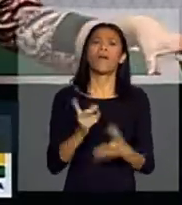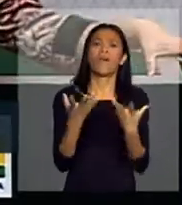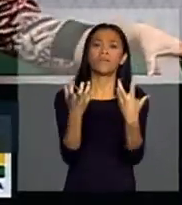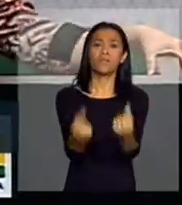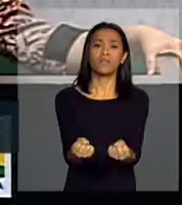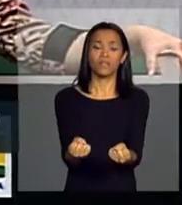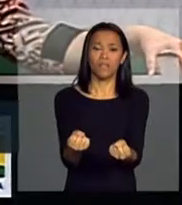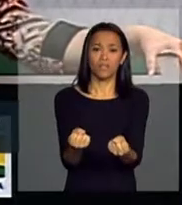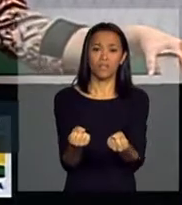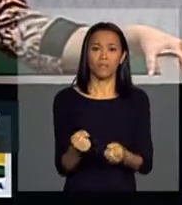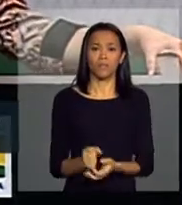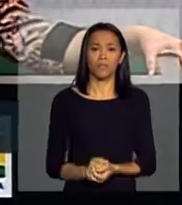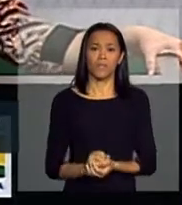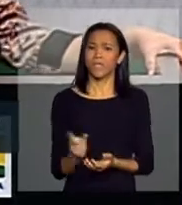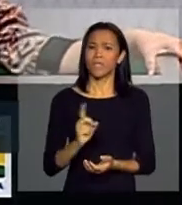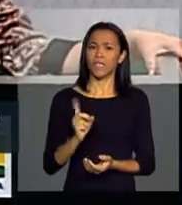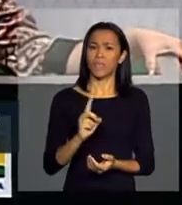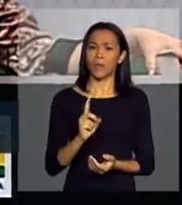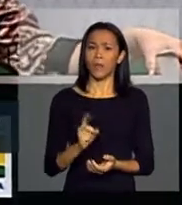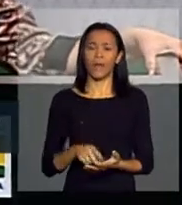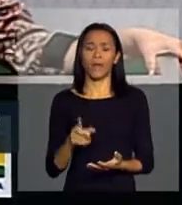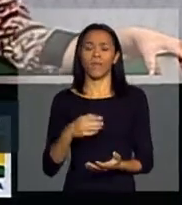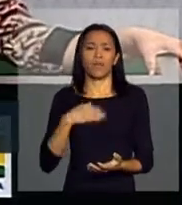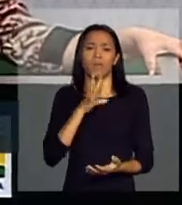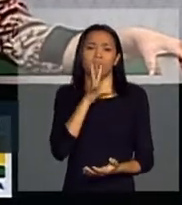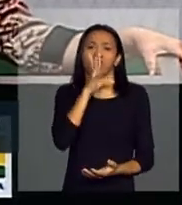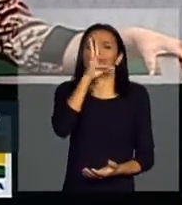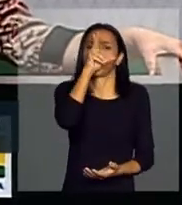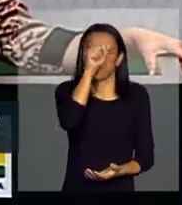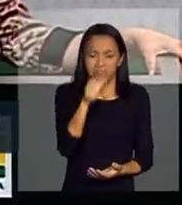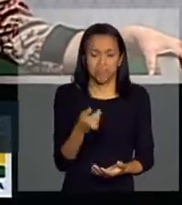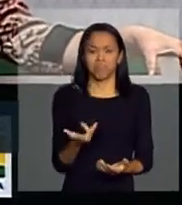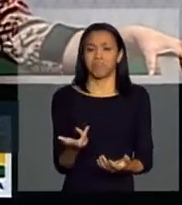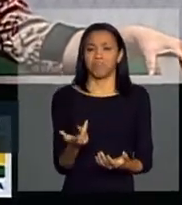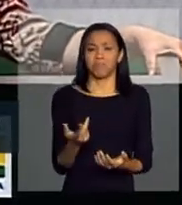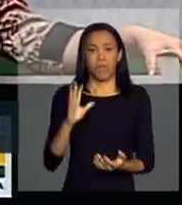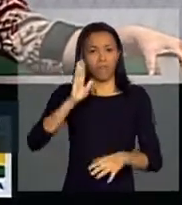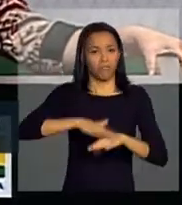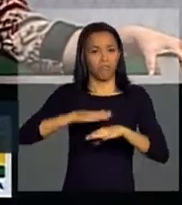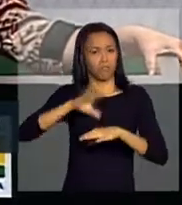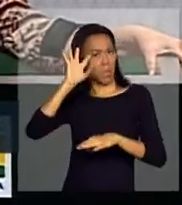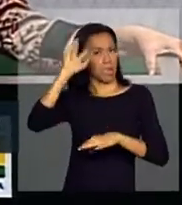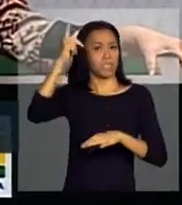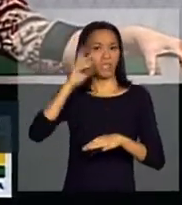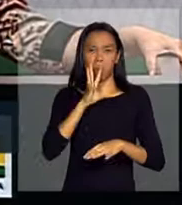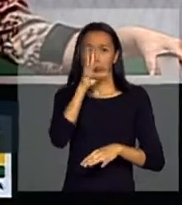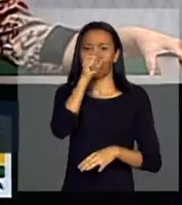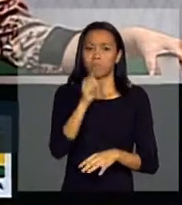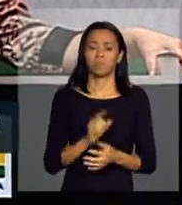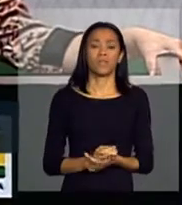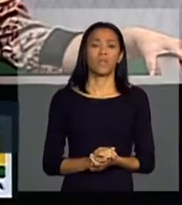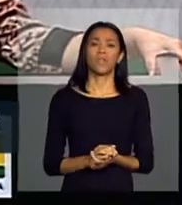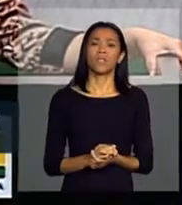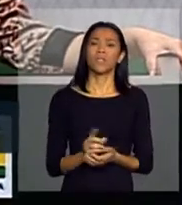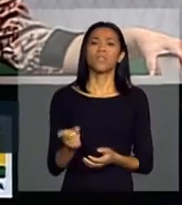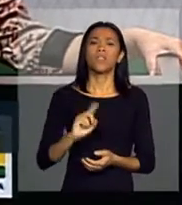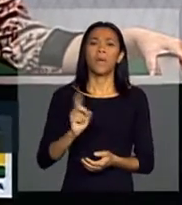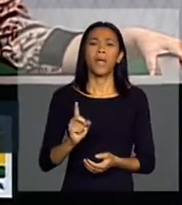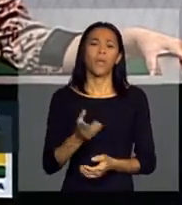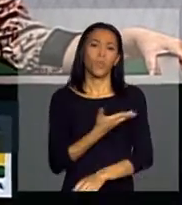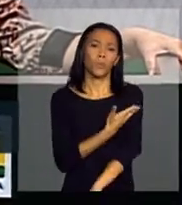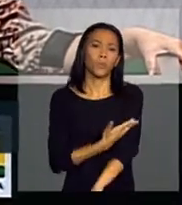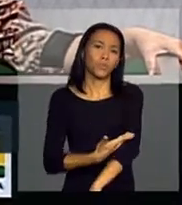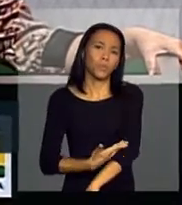que não é uma pretensão exagerada que não é uma mania de